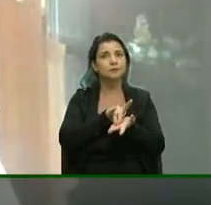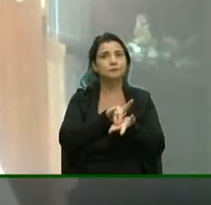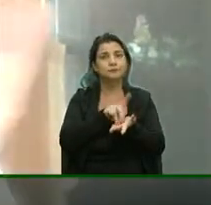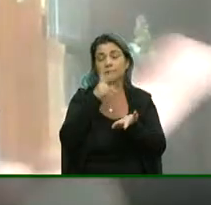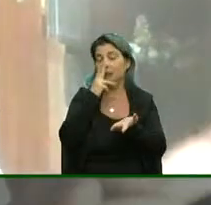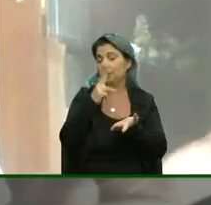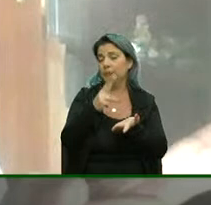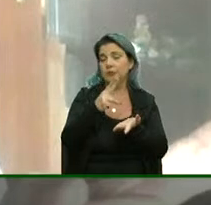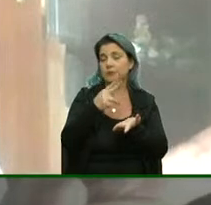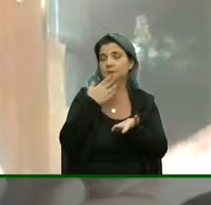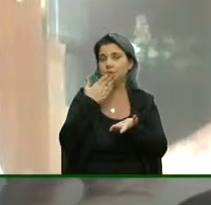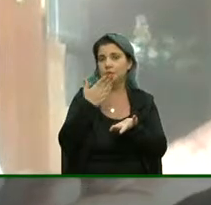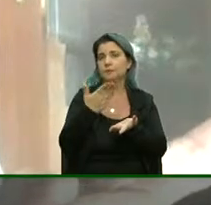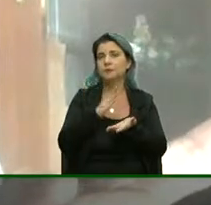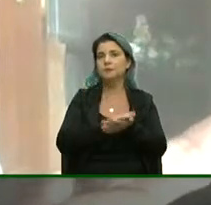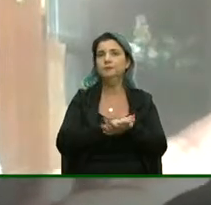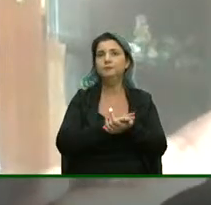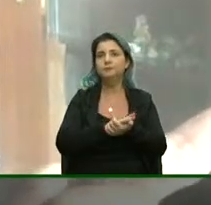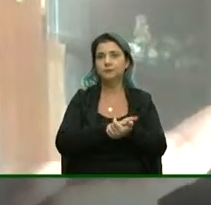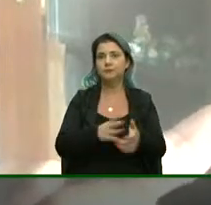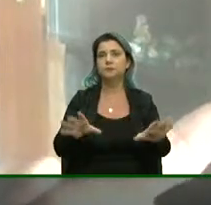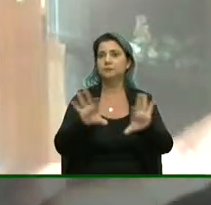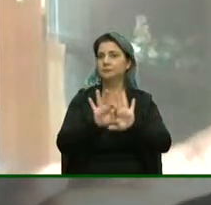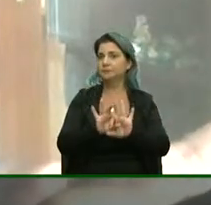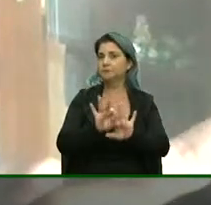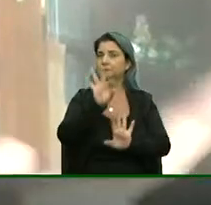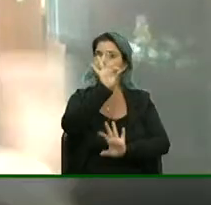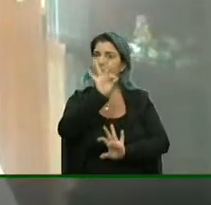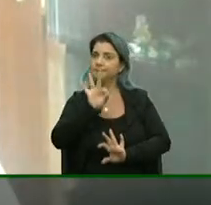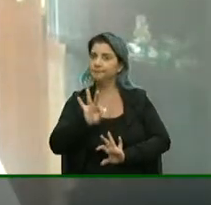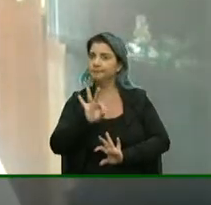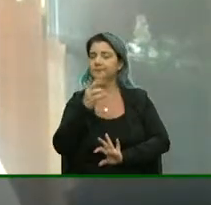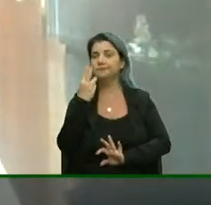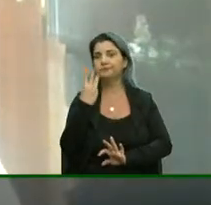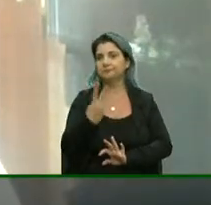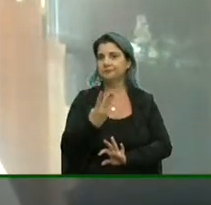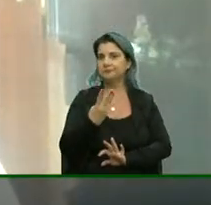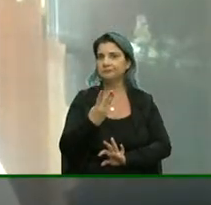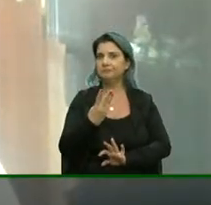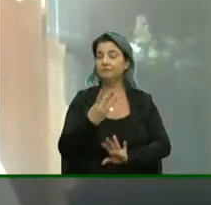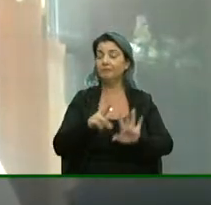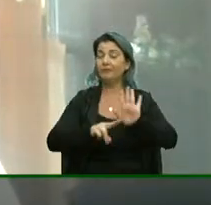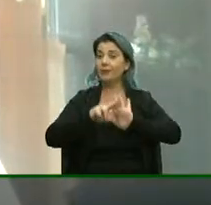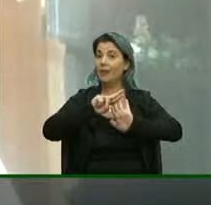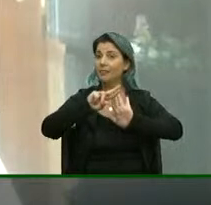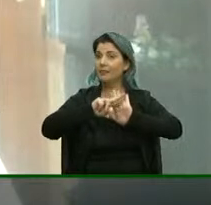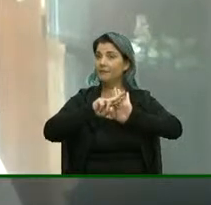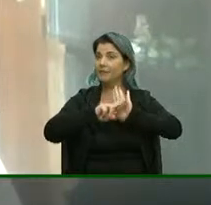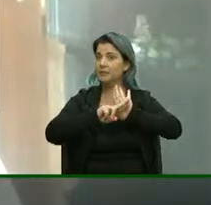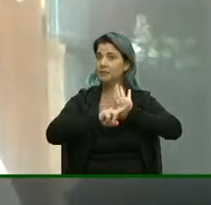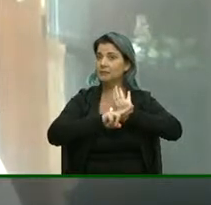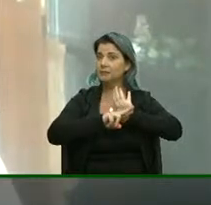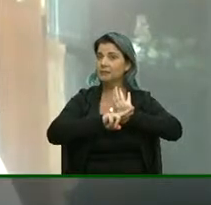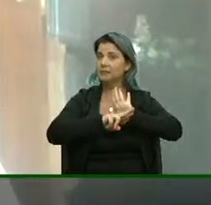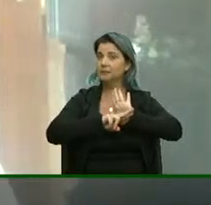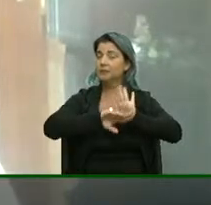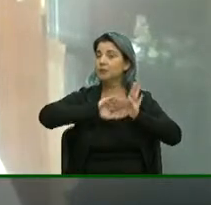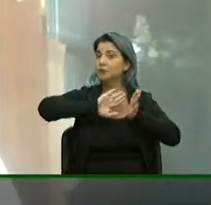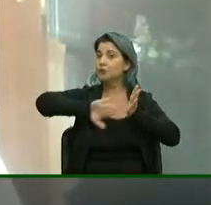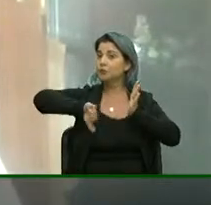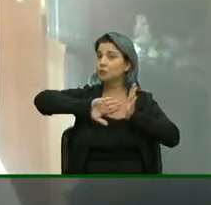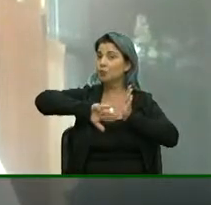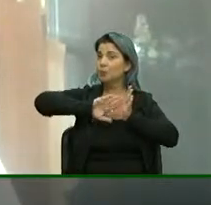custo, aparelhamos a taxa para os três níveis que tem hoje e